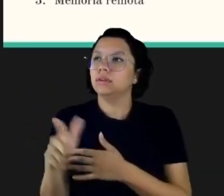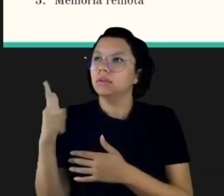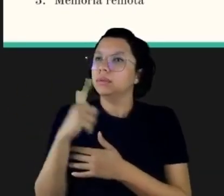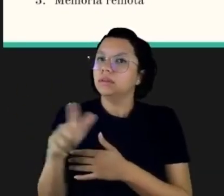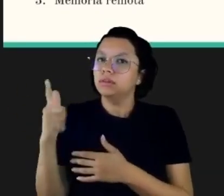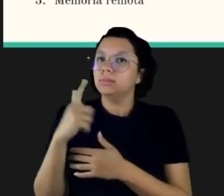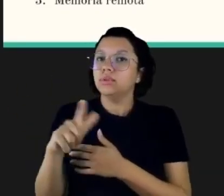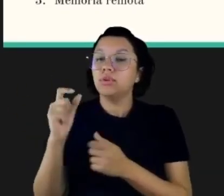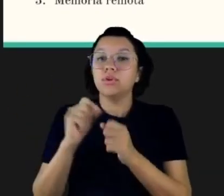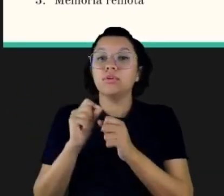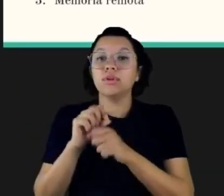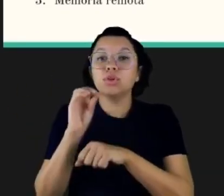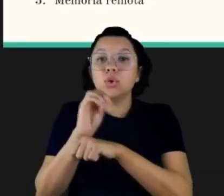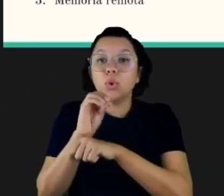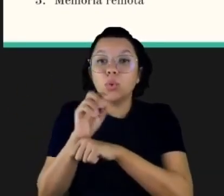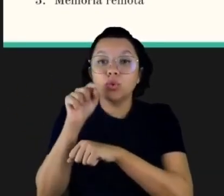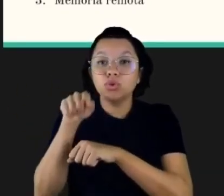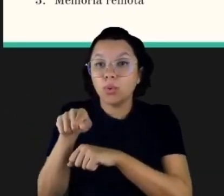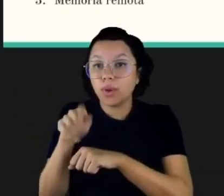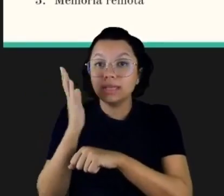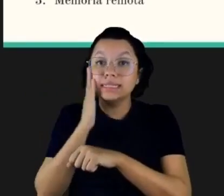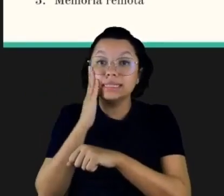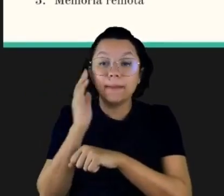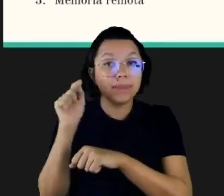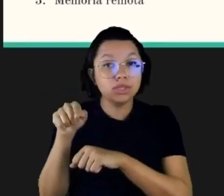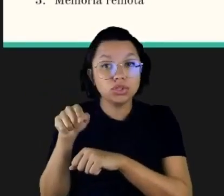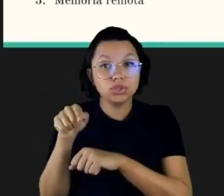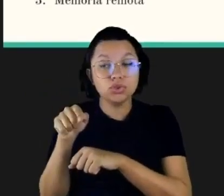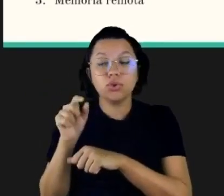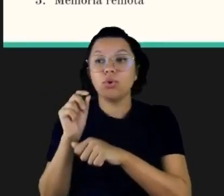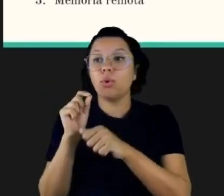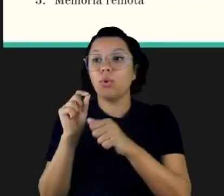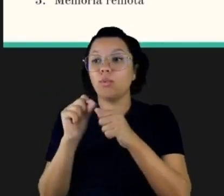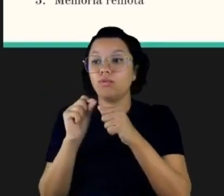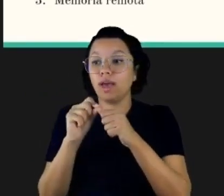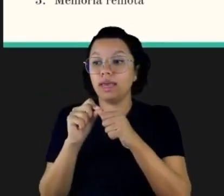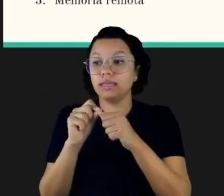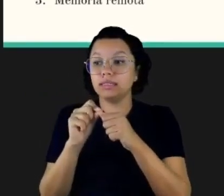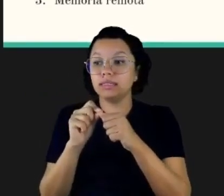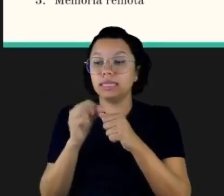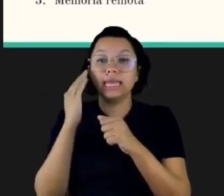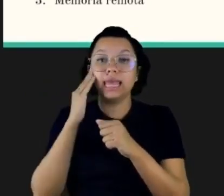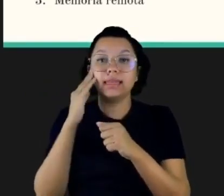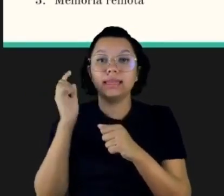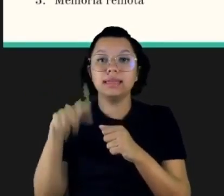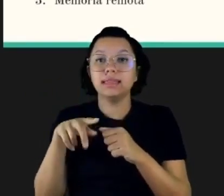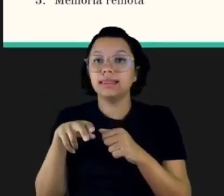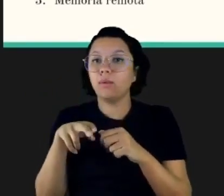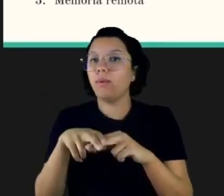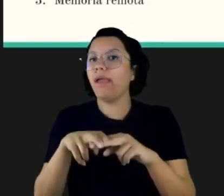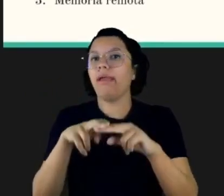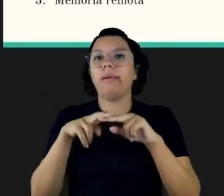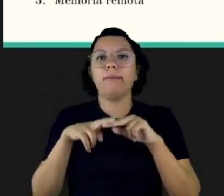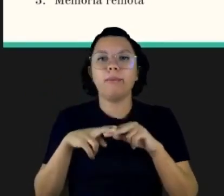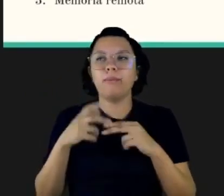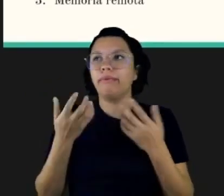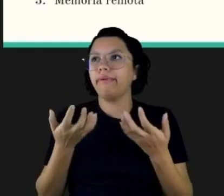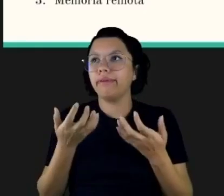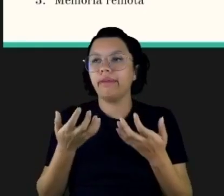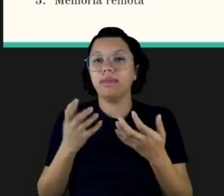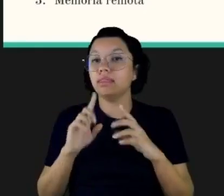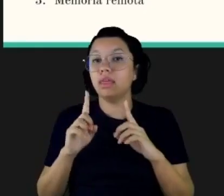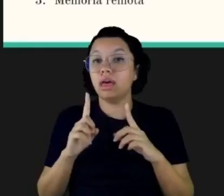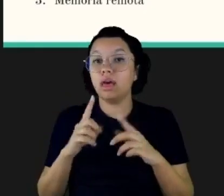com um pouco mais de empatia. A gente entende que não é de propósito, é uma degeneração neuronal, os neurônios